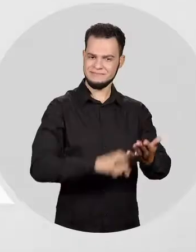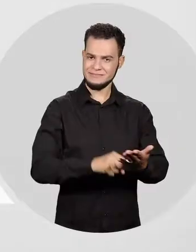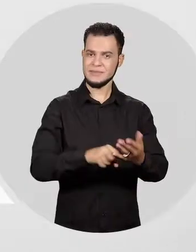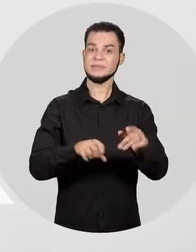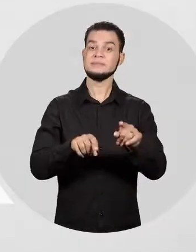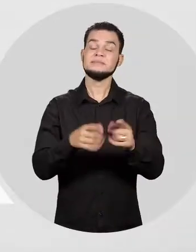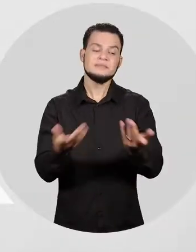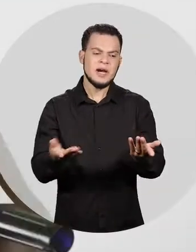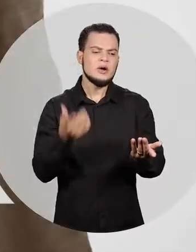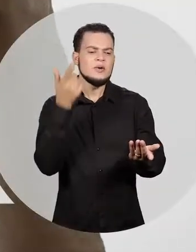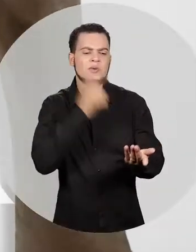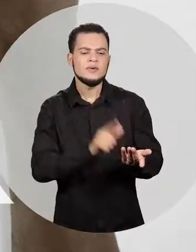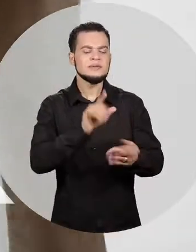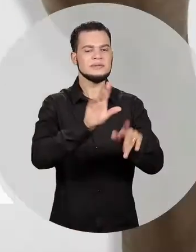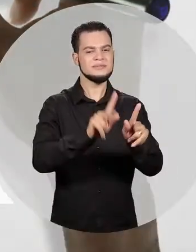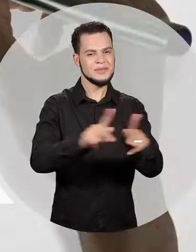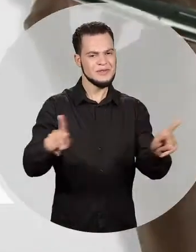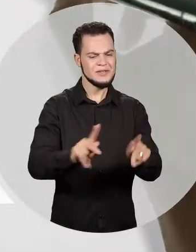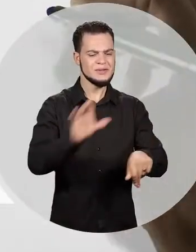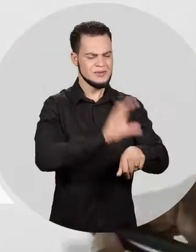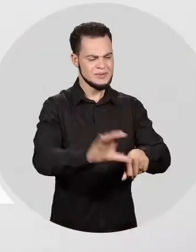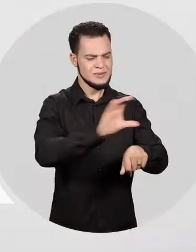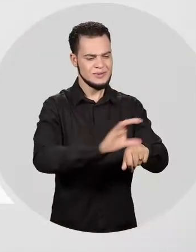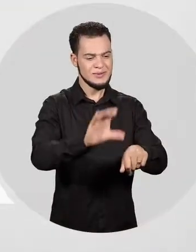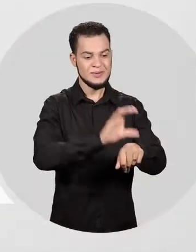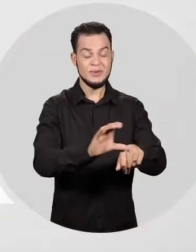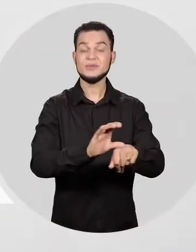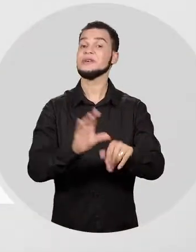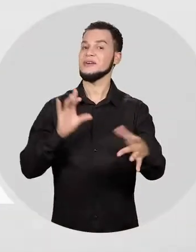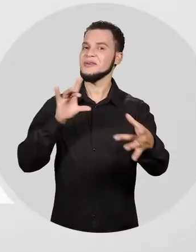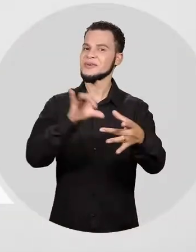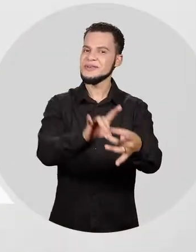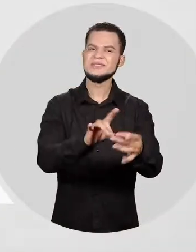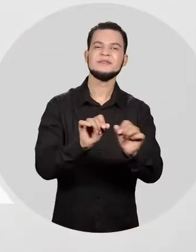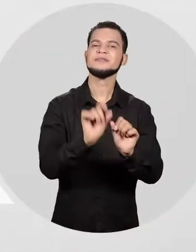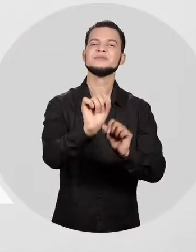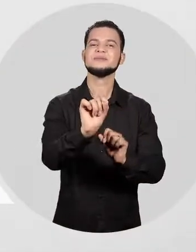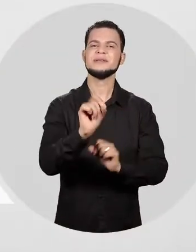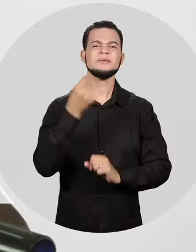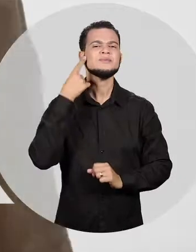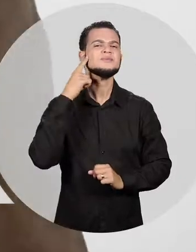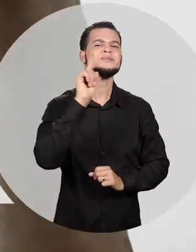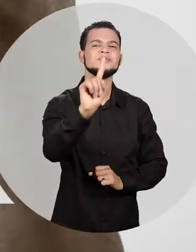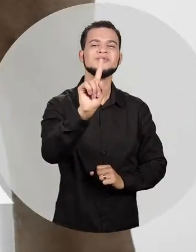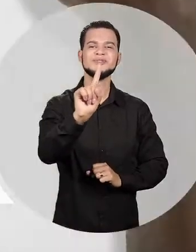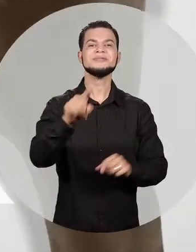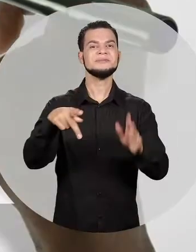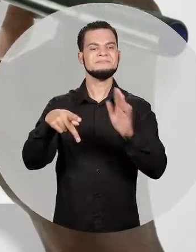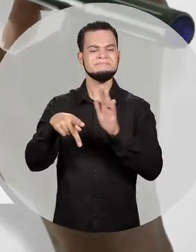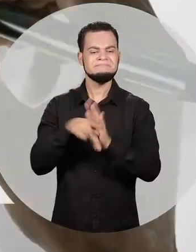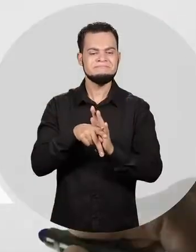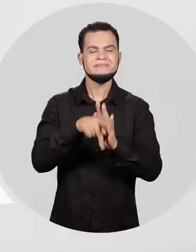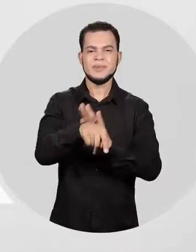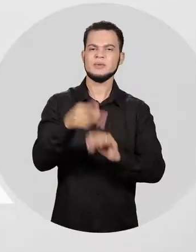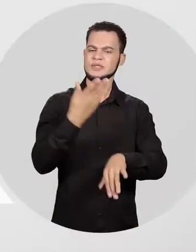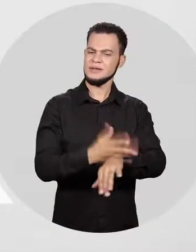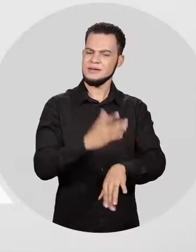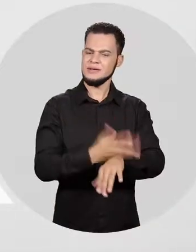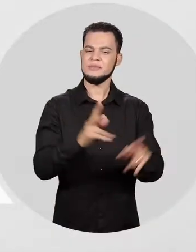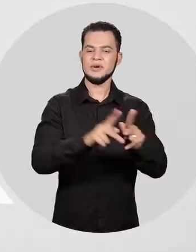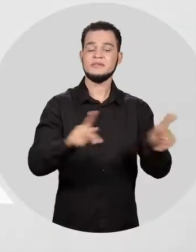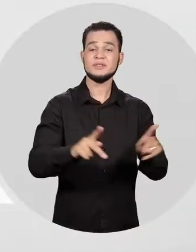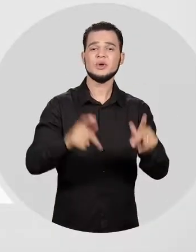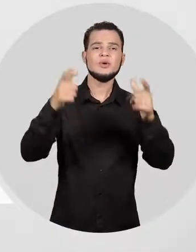capacitação dos professores, o Conexão Educar promove um dia de atividades com o corpo docente em locais polo